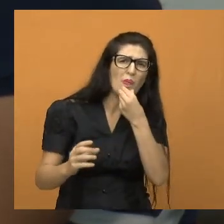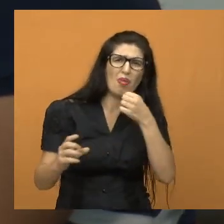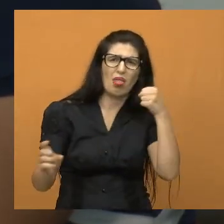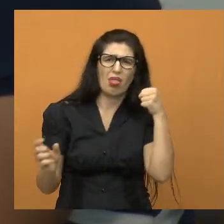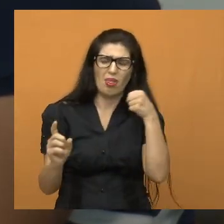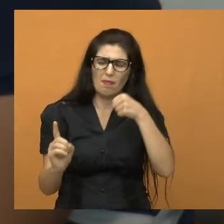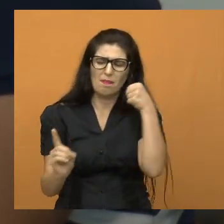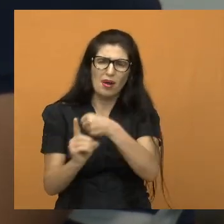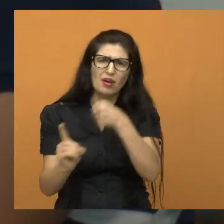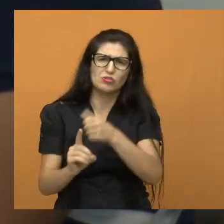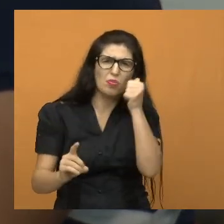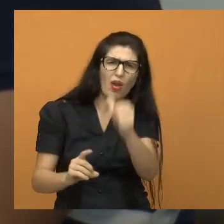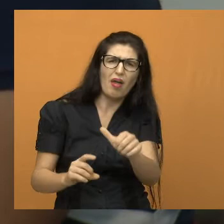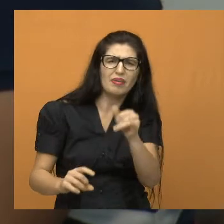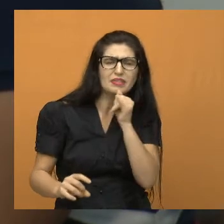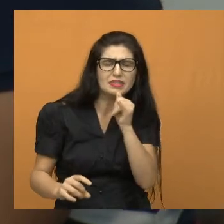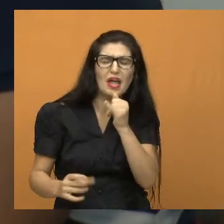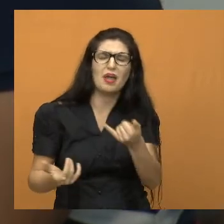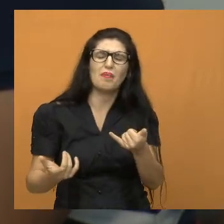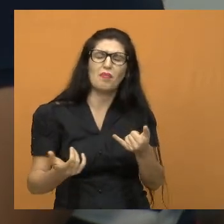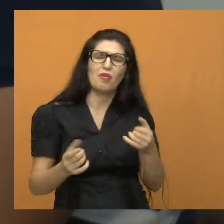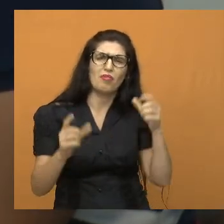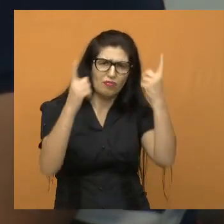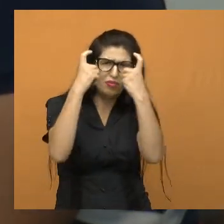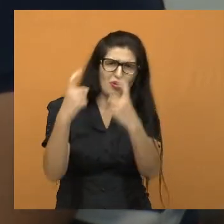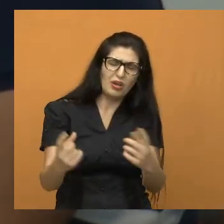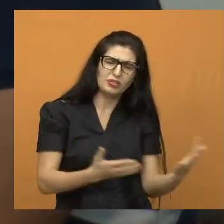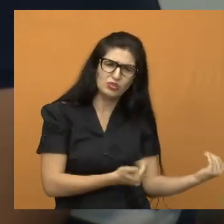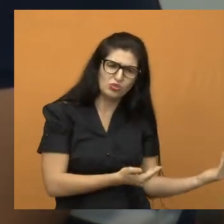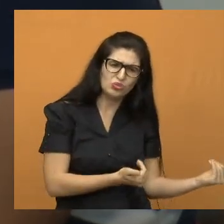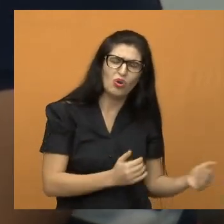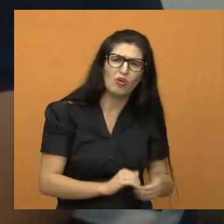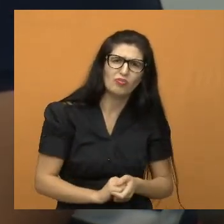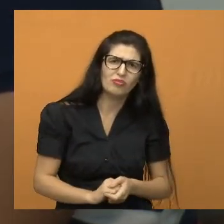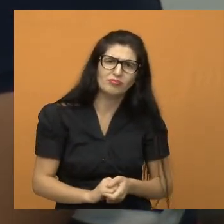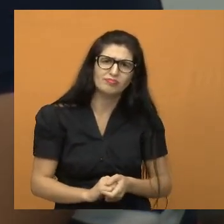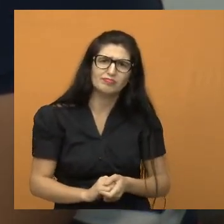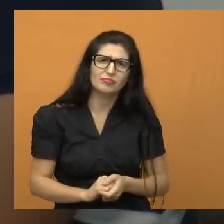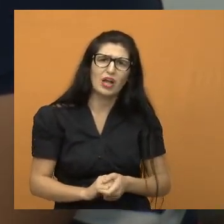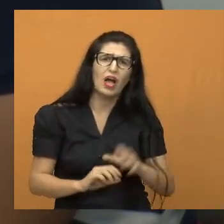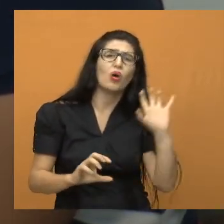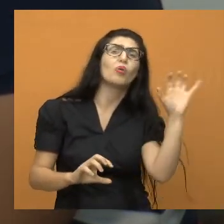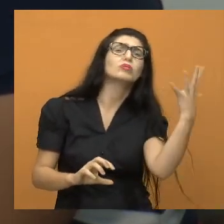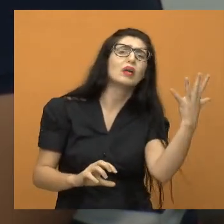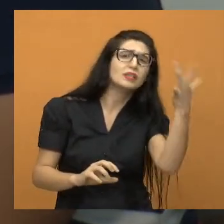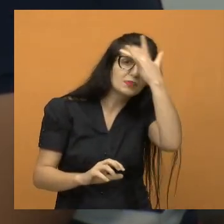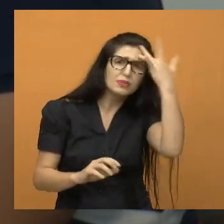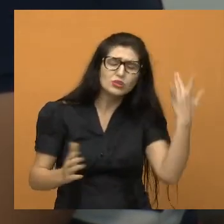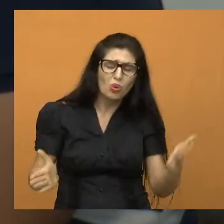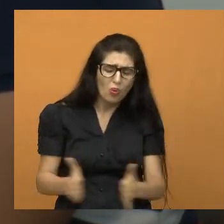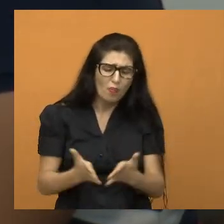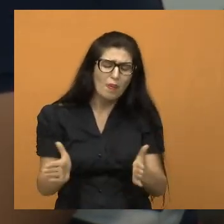mulheres, a maior parte delas é causada por pessoas pobres, que têm a mesma